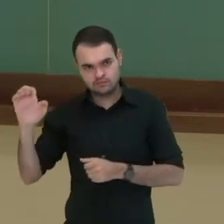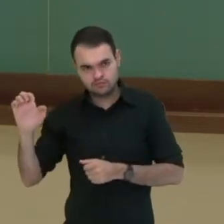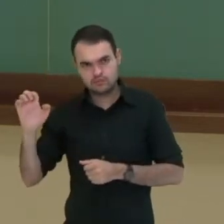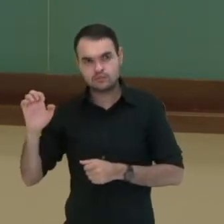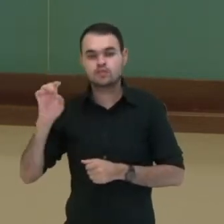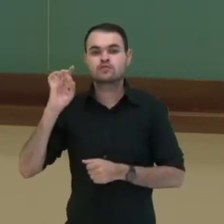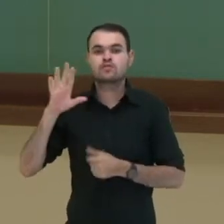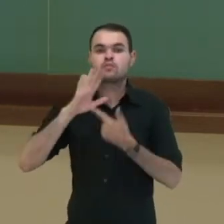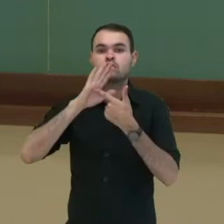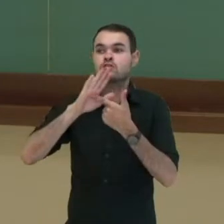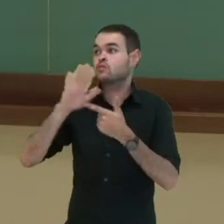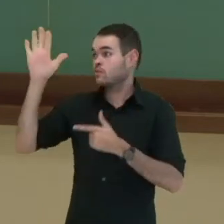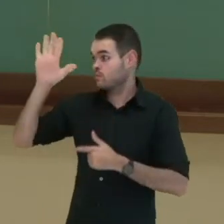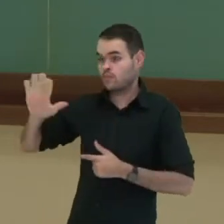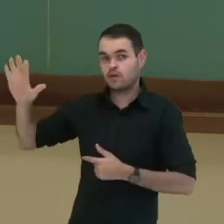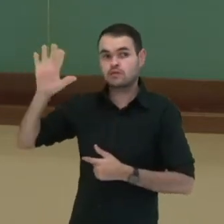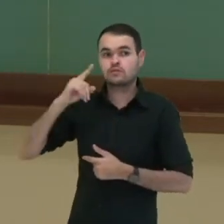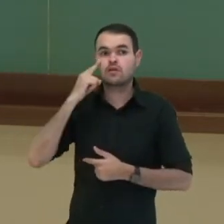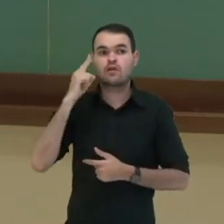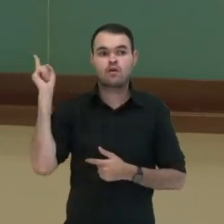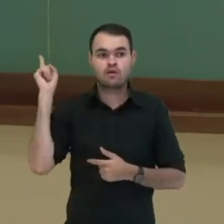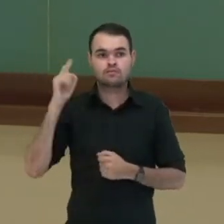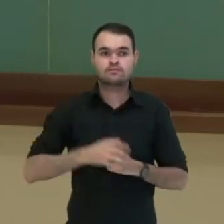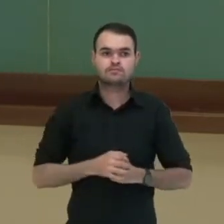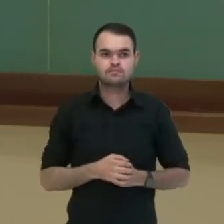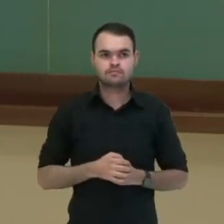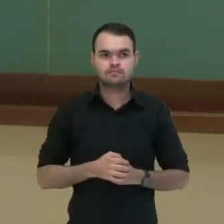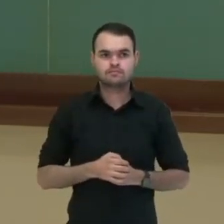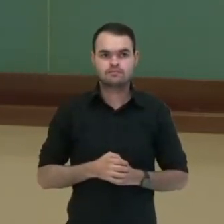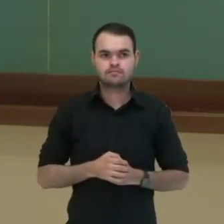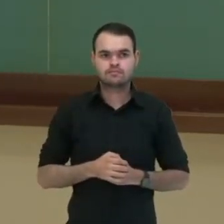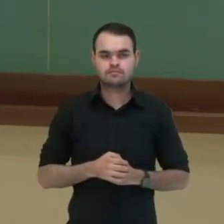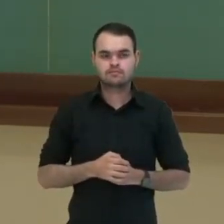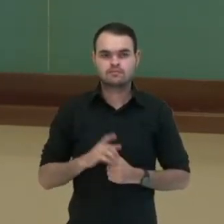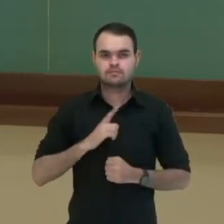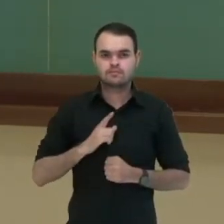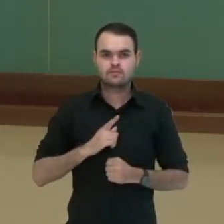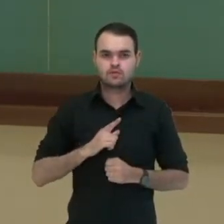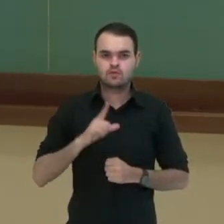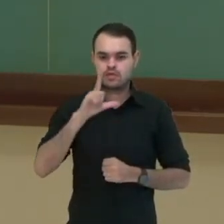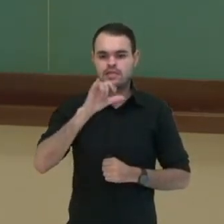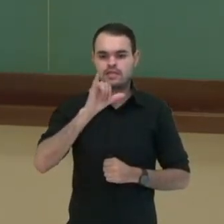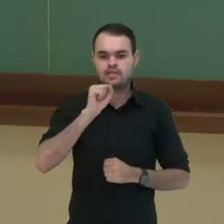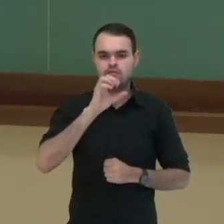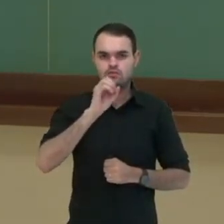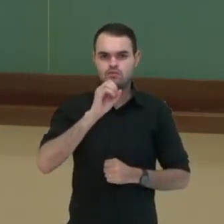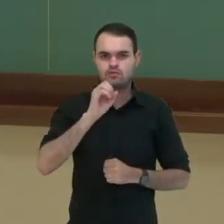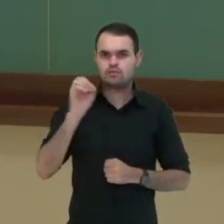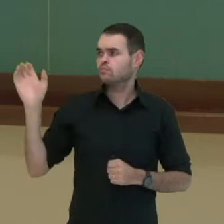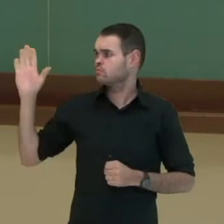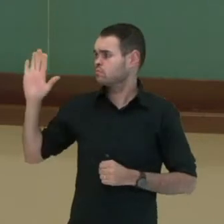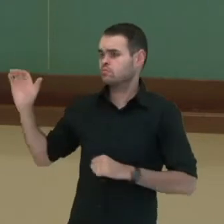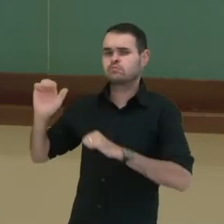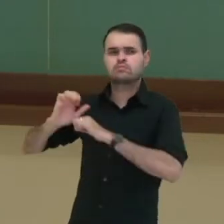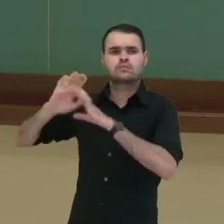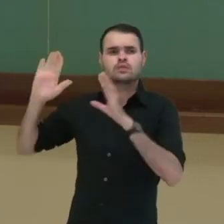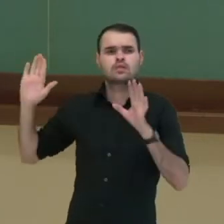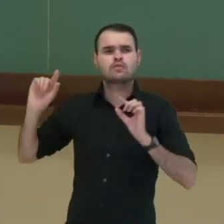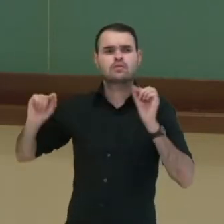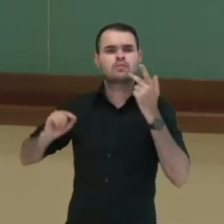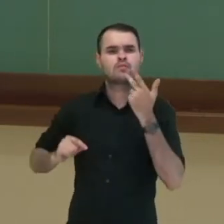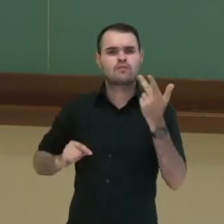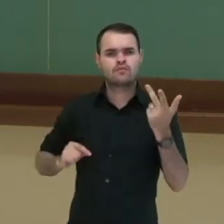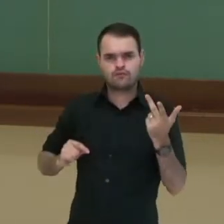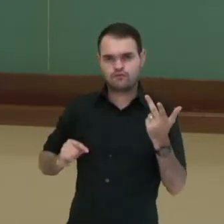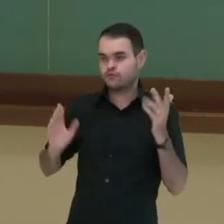só enfatizando então, olha aqui, ó, nessa imagem a gente observa o liso, olha como nessa imagem está muito claro, o que a prof acabou